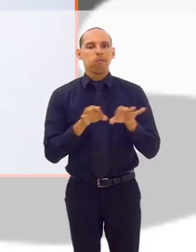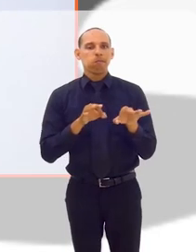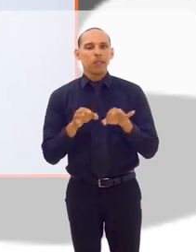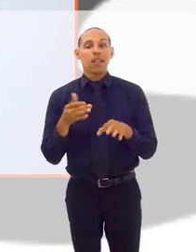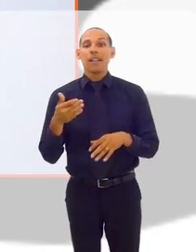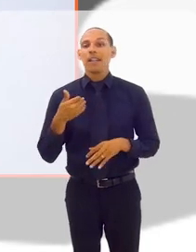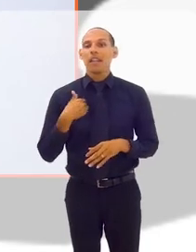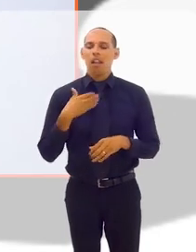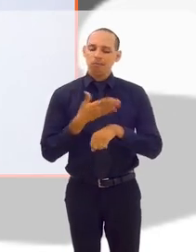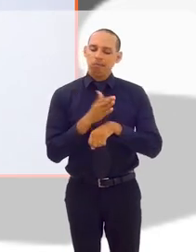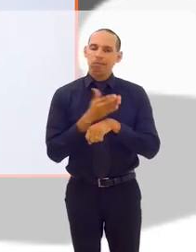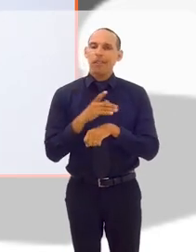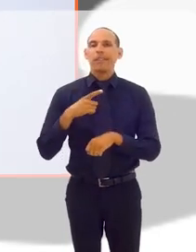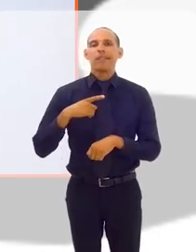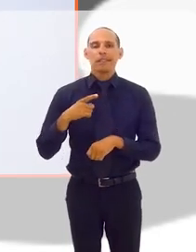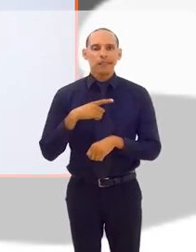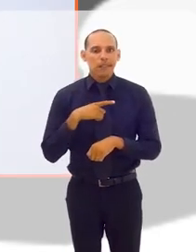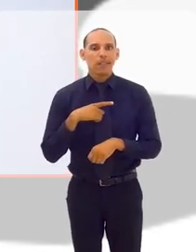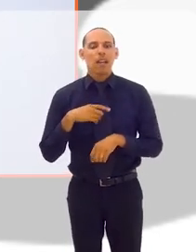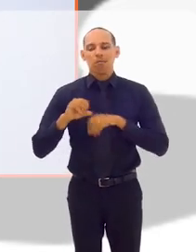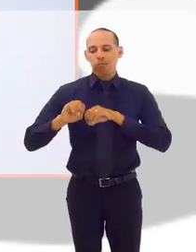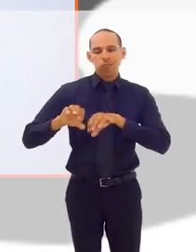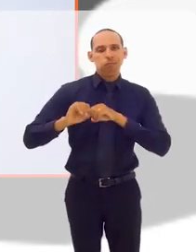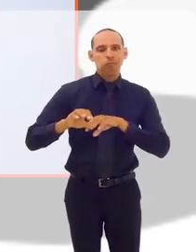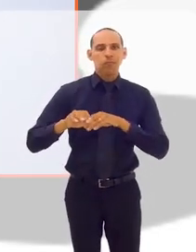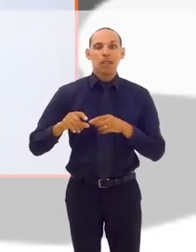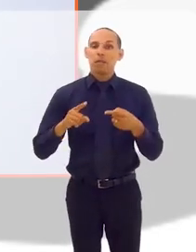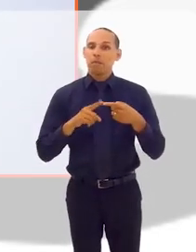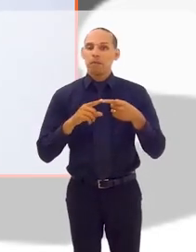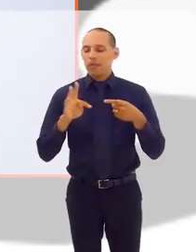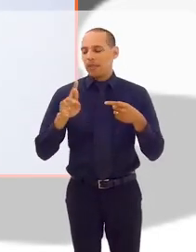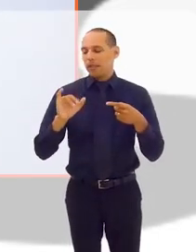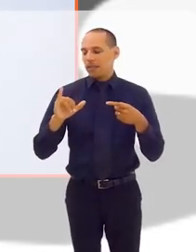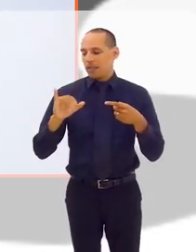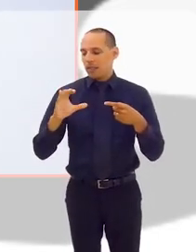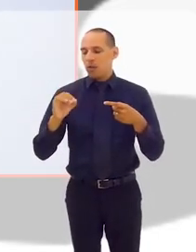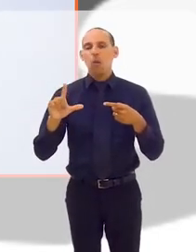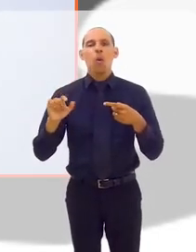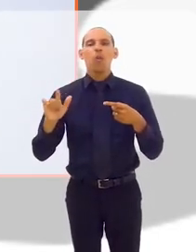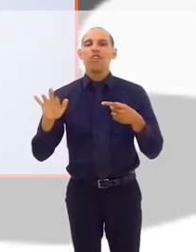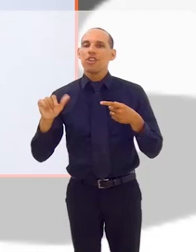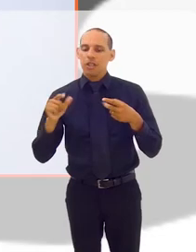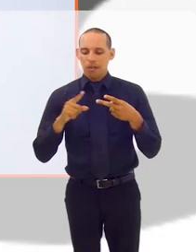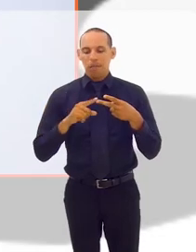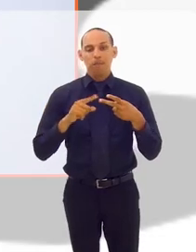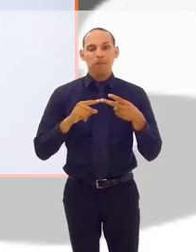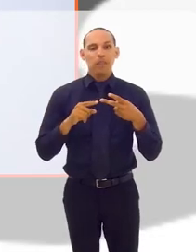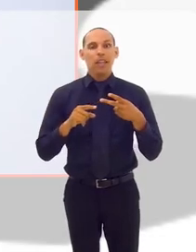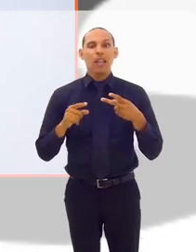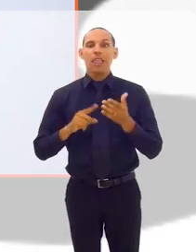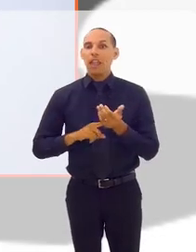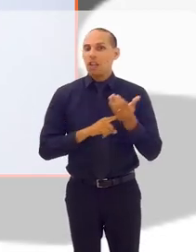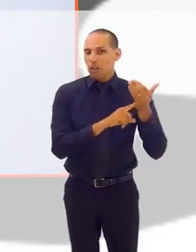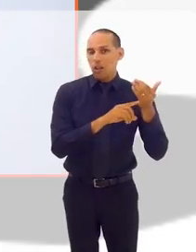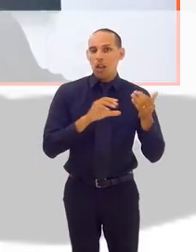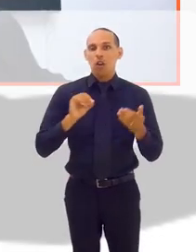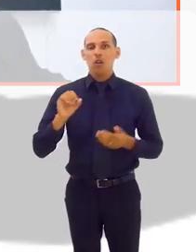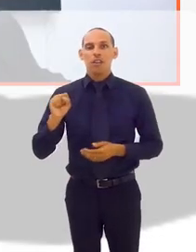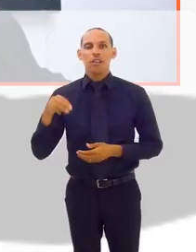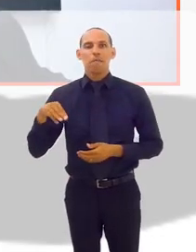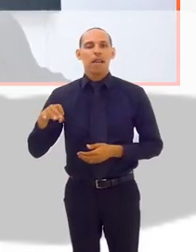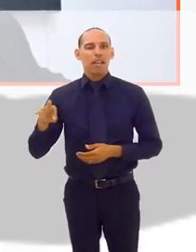uma equipe onde eu vou ter um treinamento, todo um ensino que envolve tricologia, tecnologia de cosméticos.